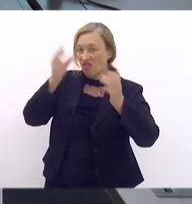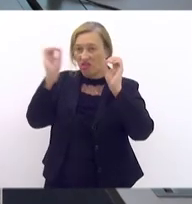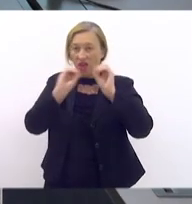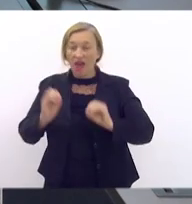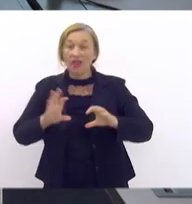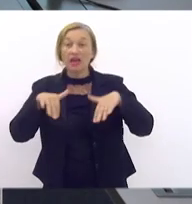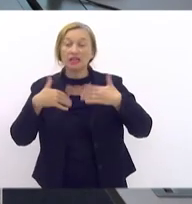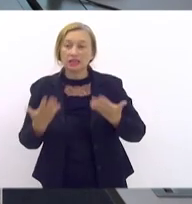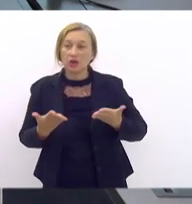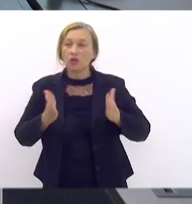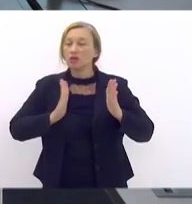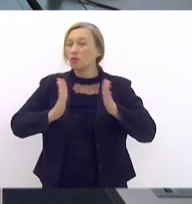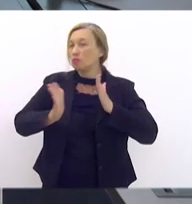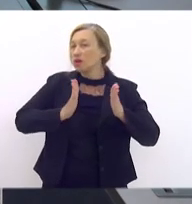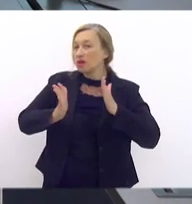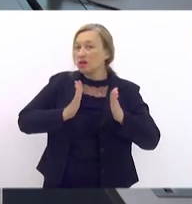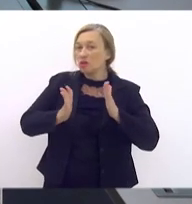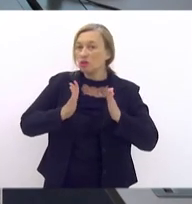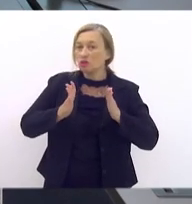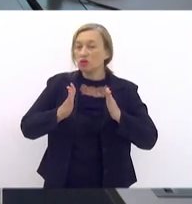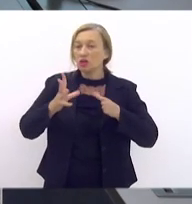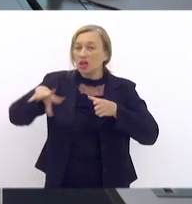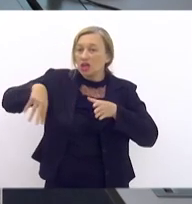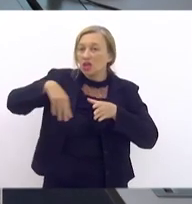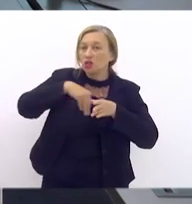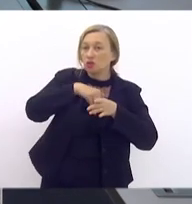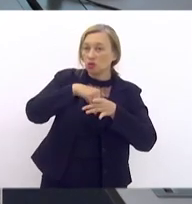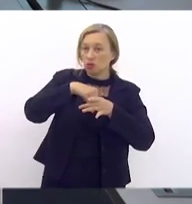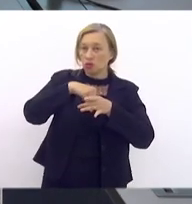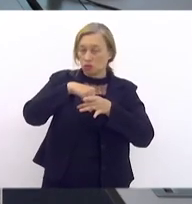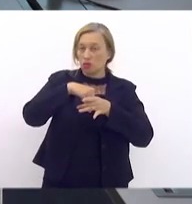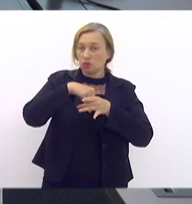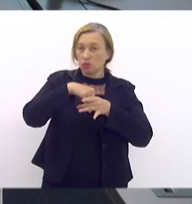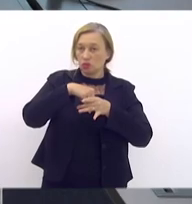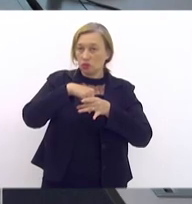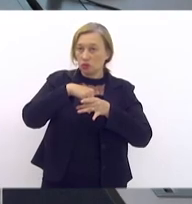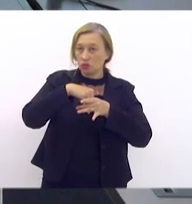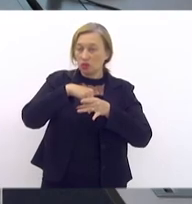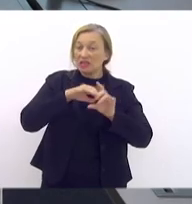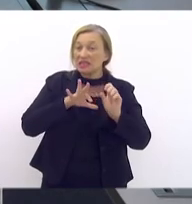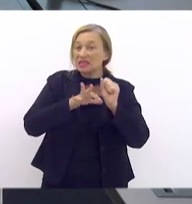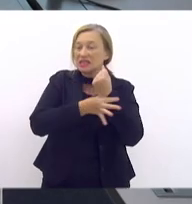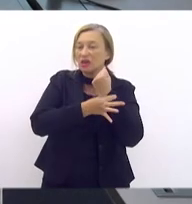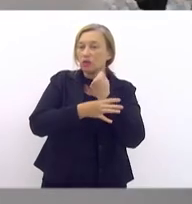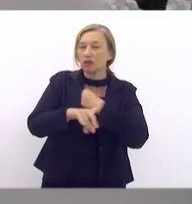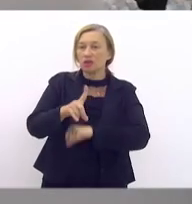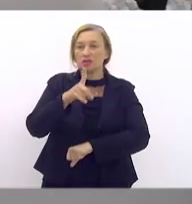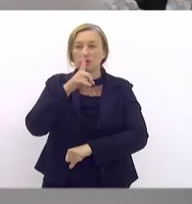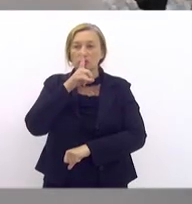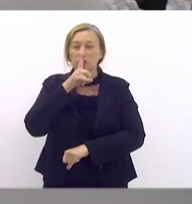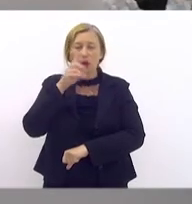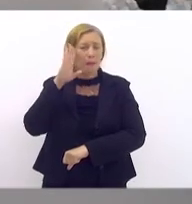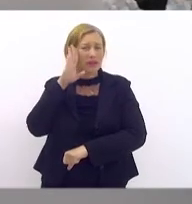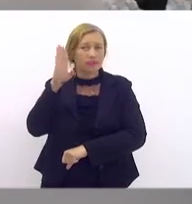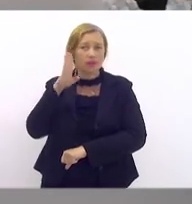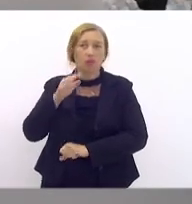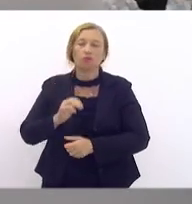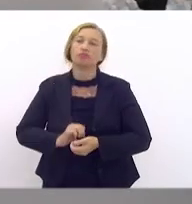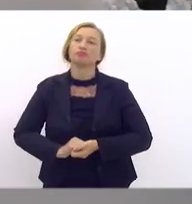essa etapa antecedente que introduz o ato em si de produção probatória é estritamente fund